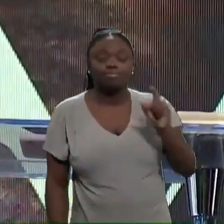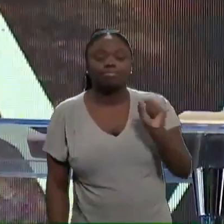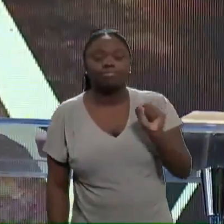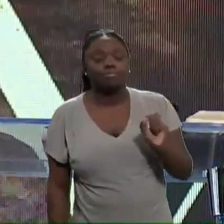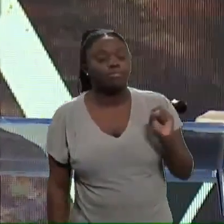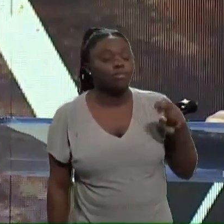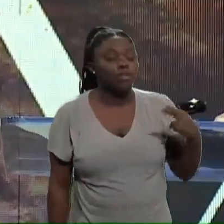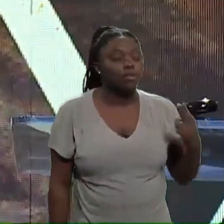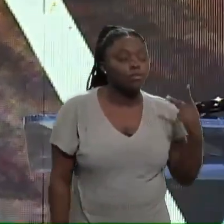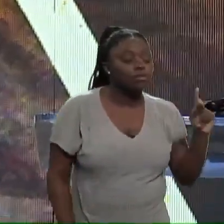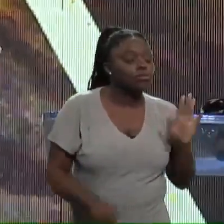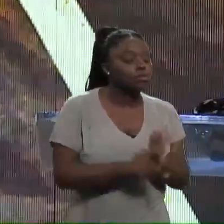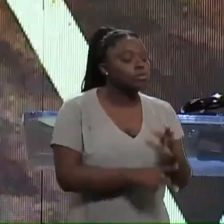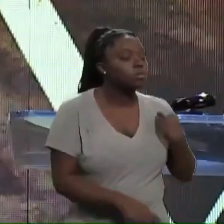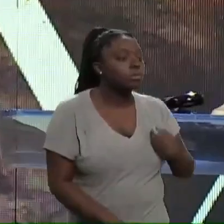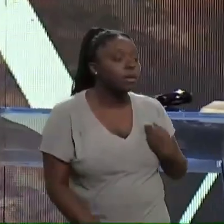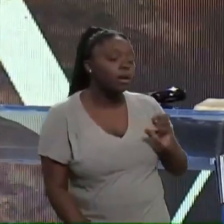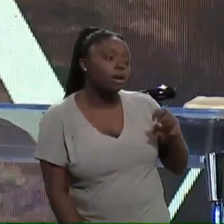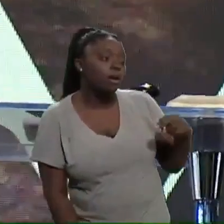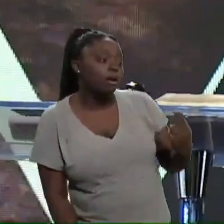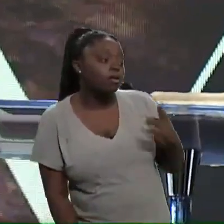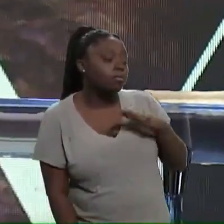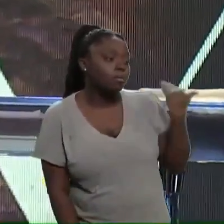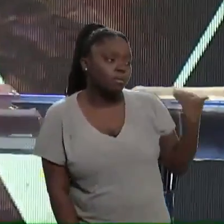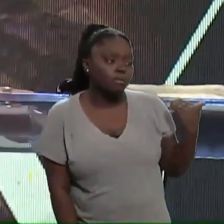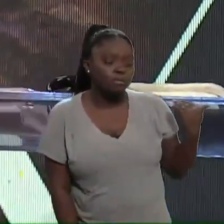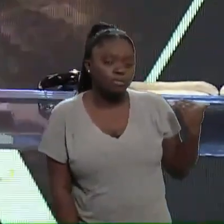você arrisca a sua própria vida ou você morre.